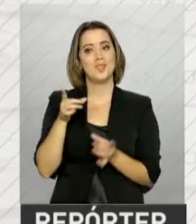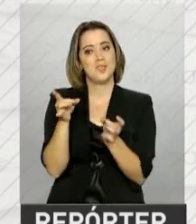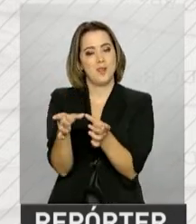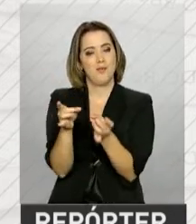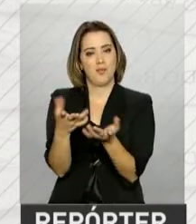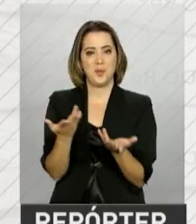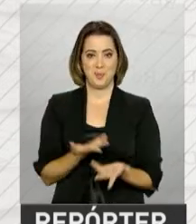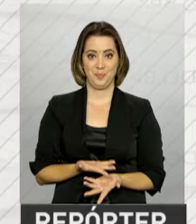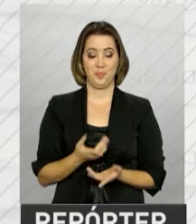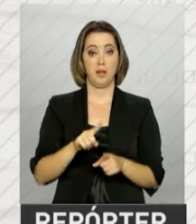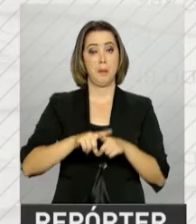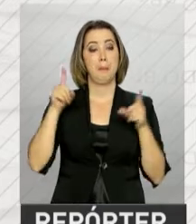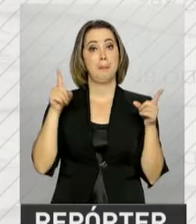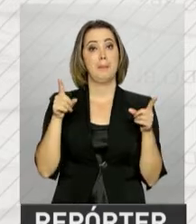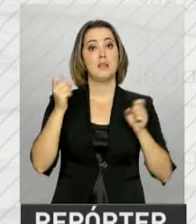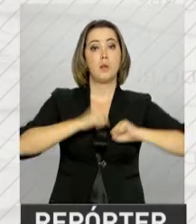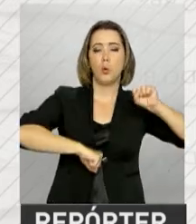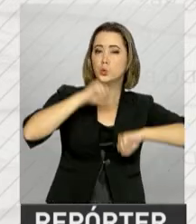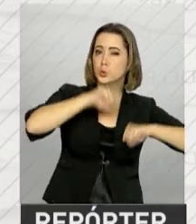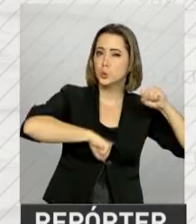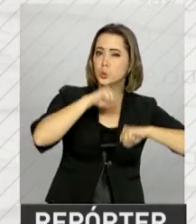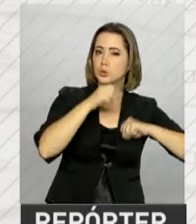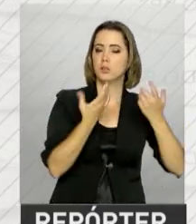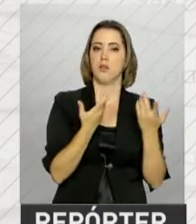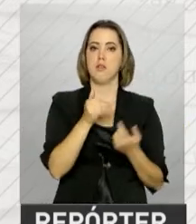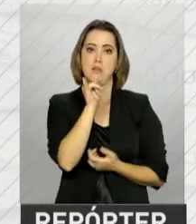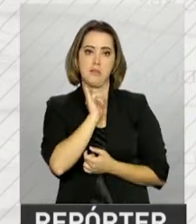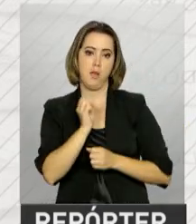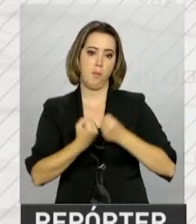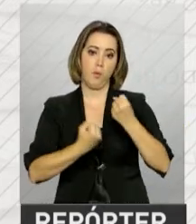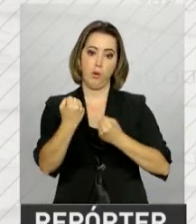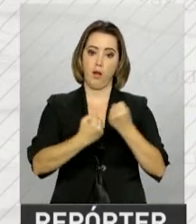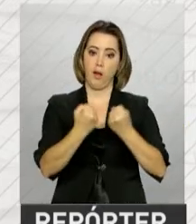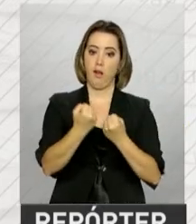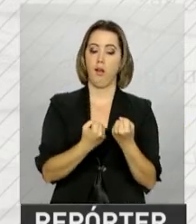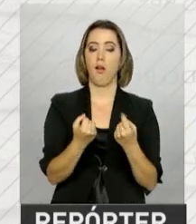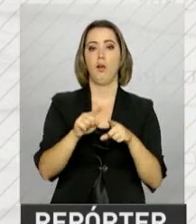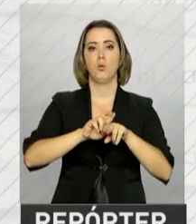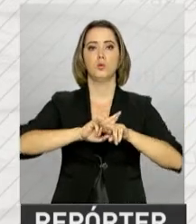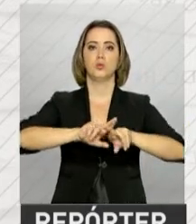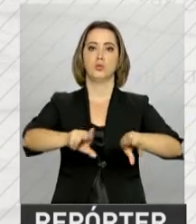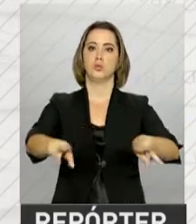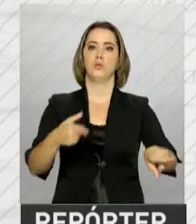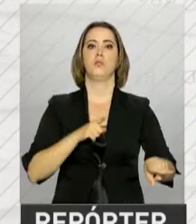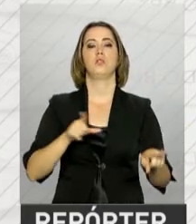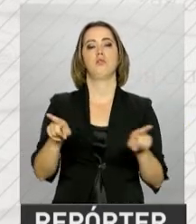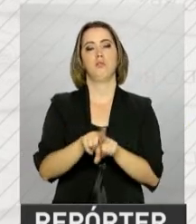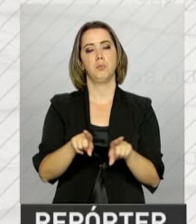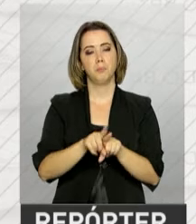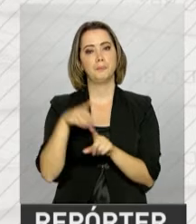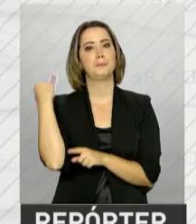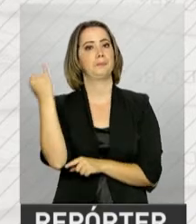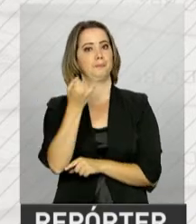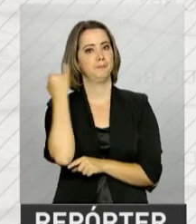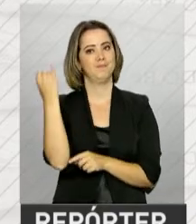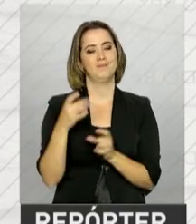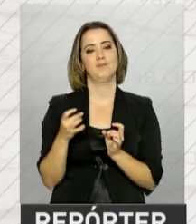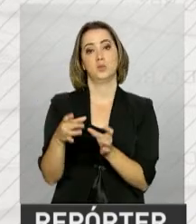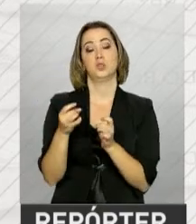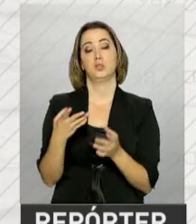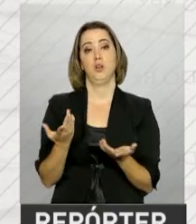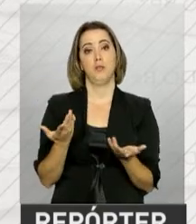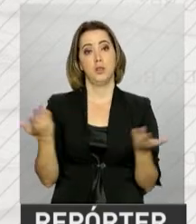os industrializados, como automóveis de passageiros e veículos de carga, também têm peso significativo. As